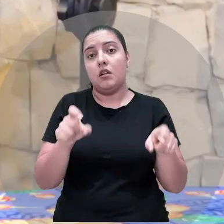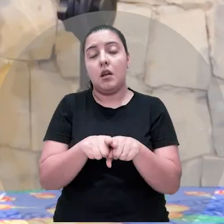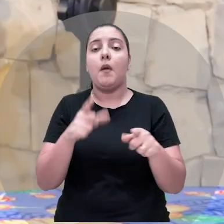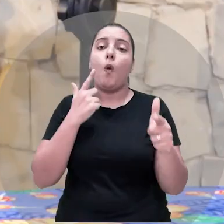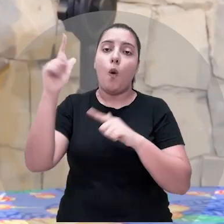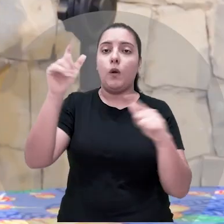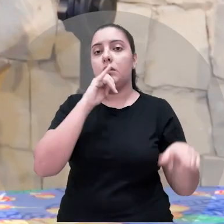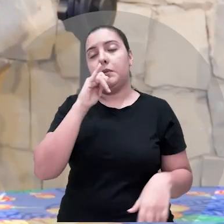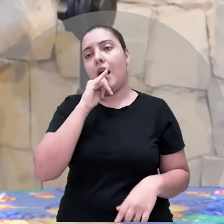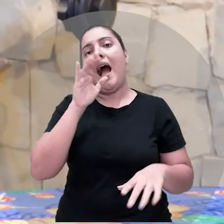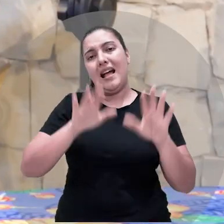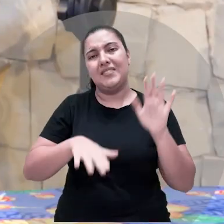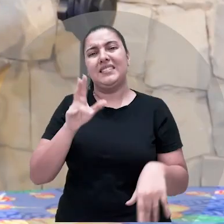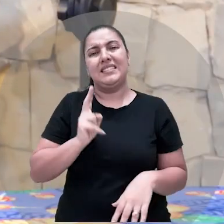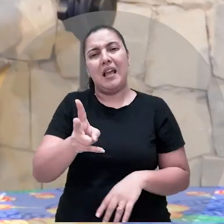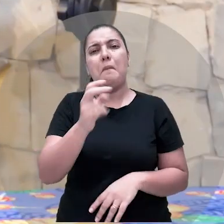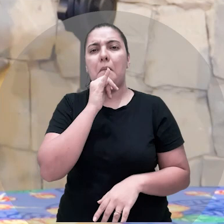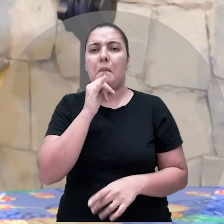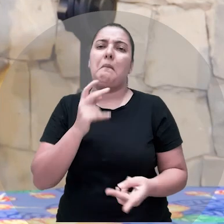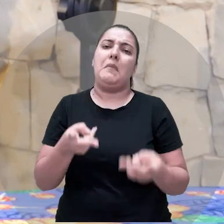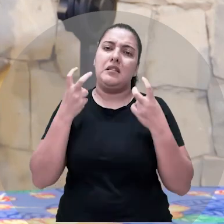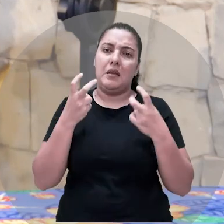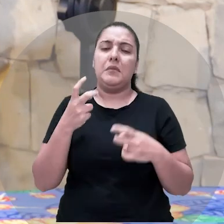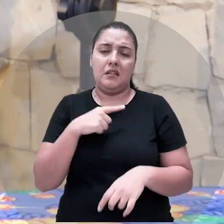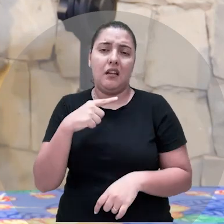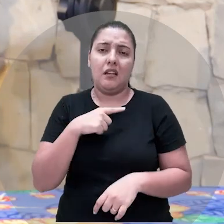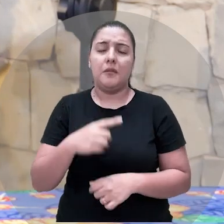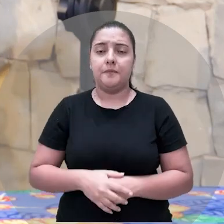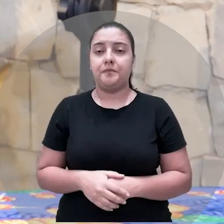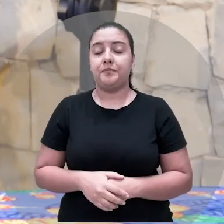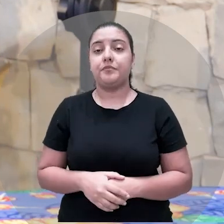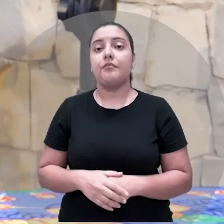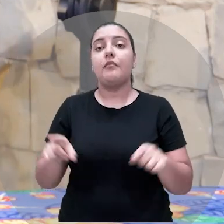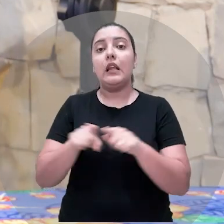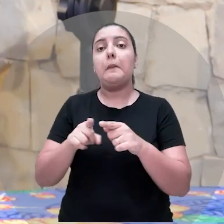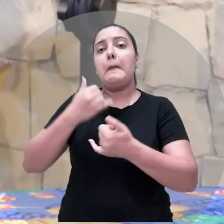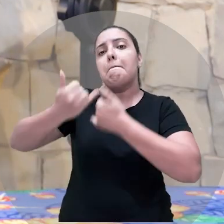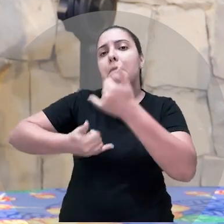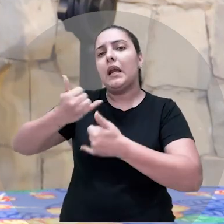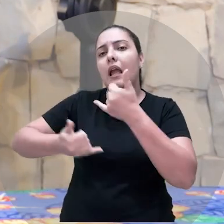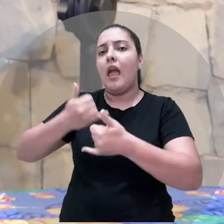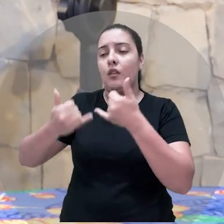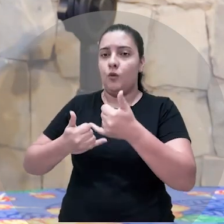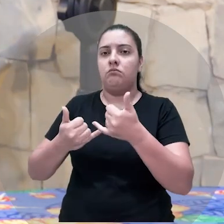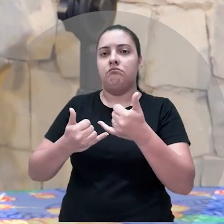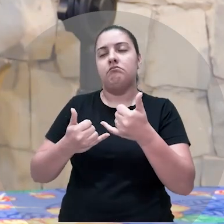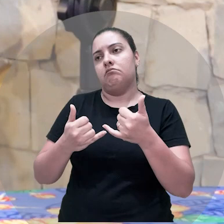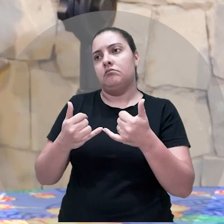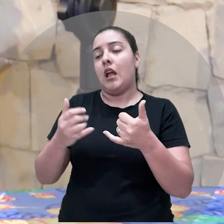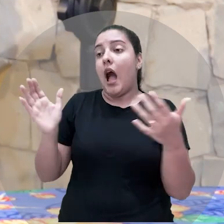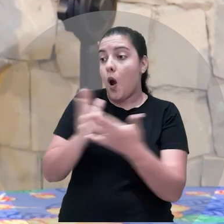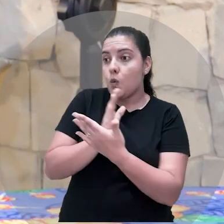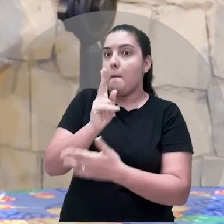e diversos outros objetos como geralmente a gente pode observar use na propriedade de brinquedos por exemplo